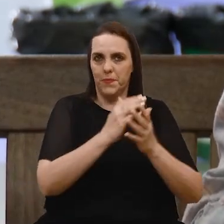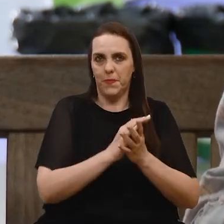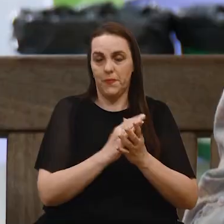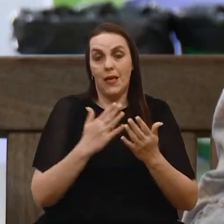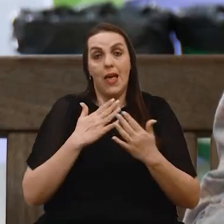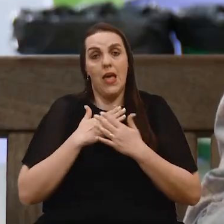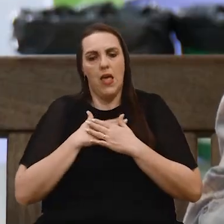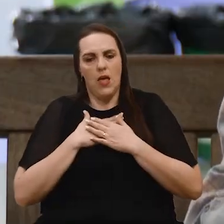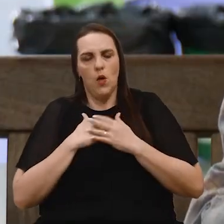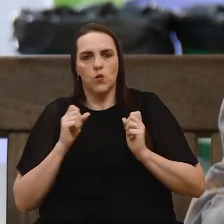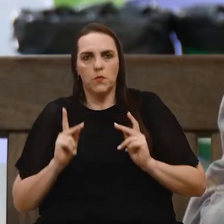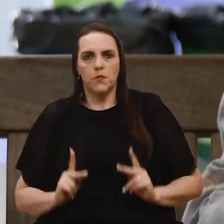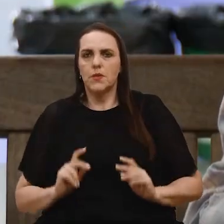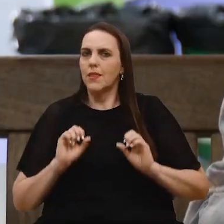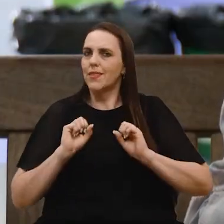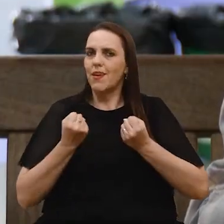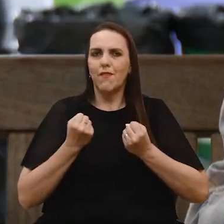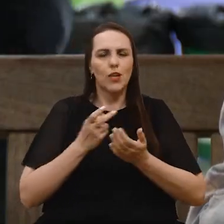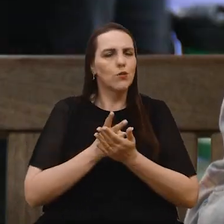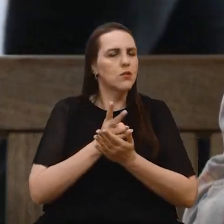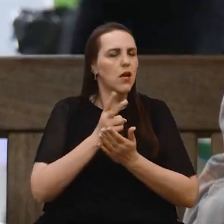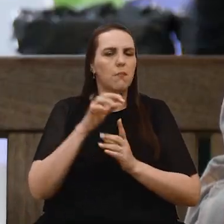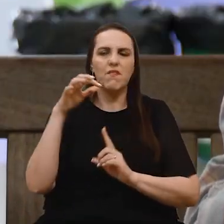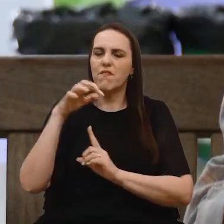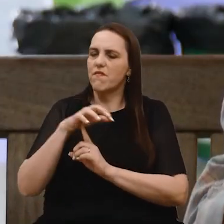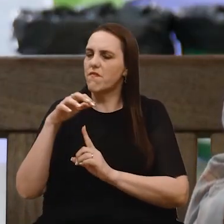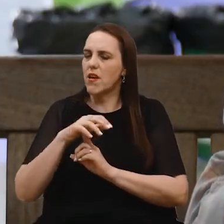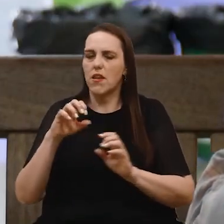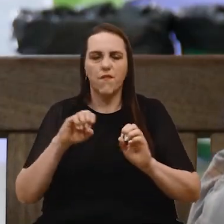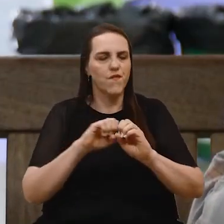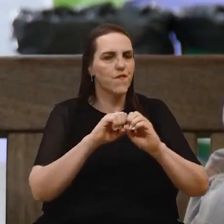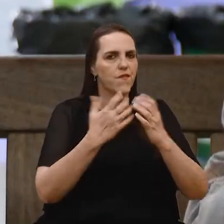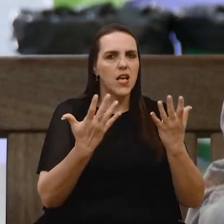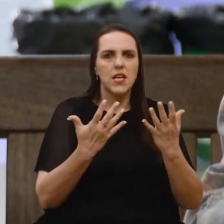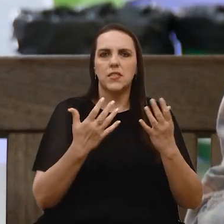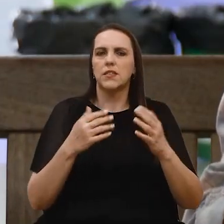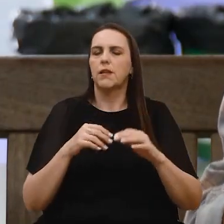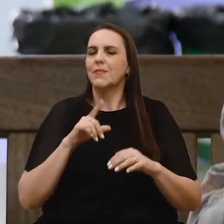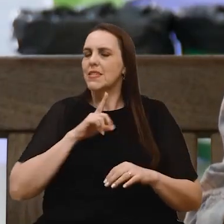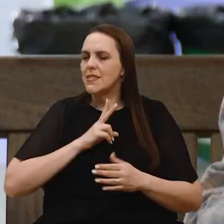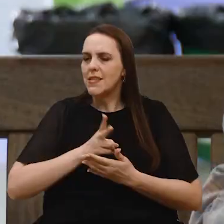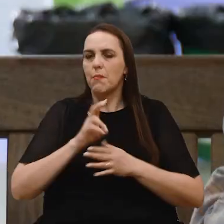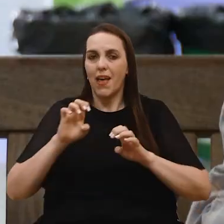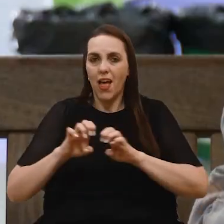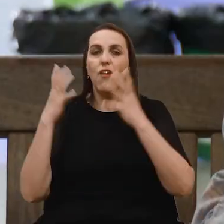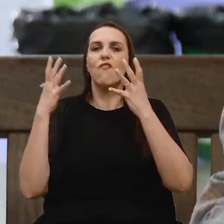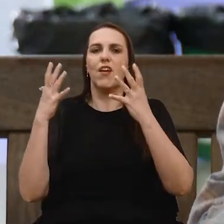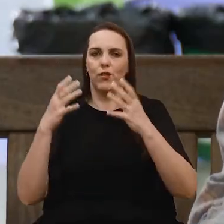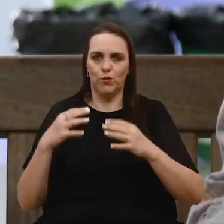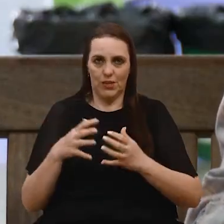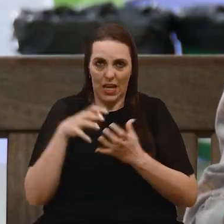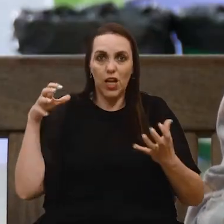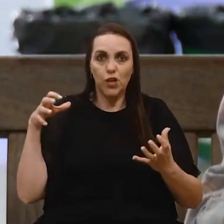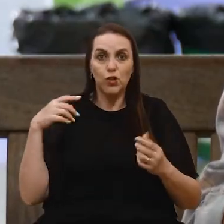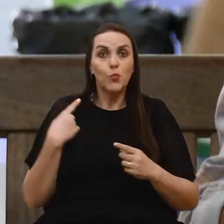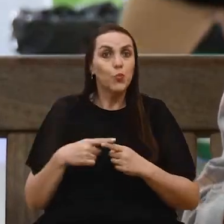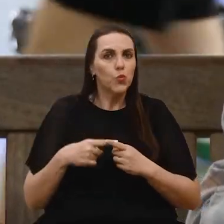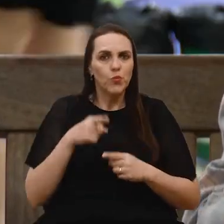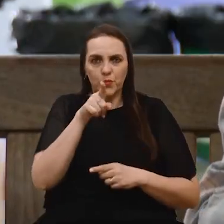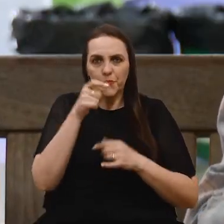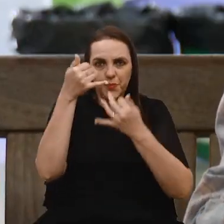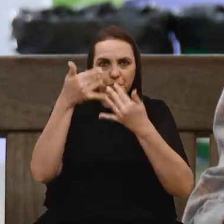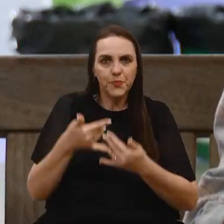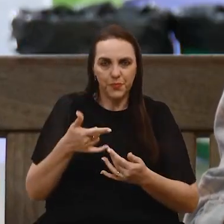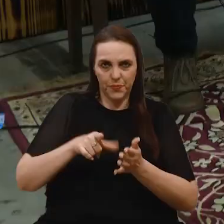Bom, eu sou uma pessoa que sempre vou defender feiras, festas, eventos dessa magnitude, porque, como